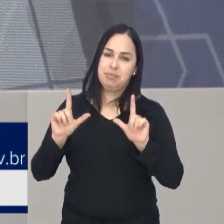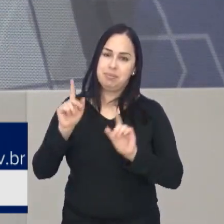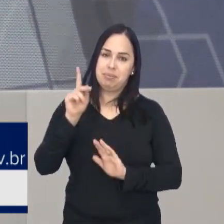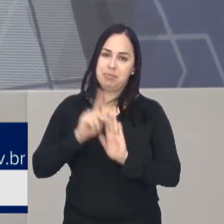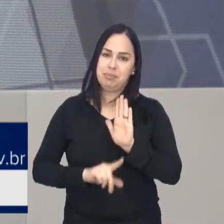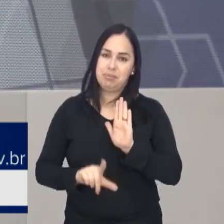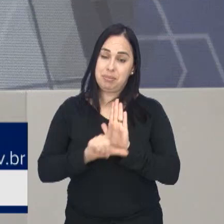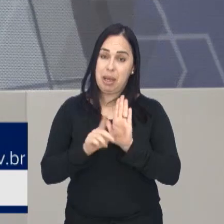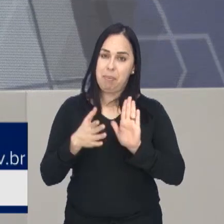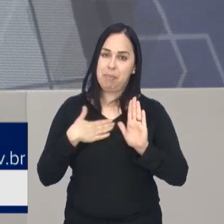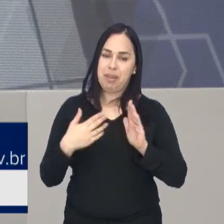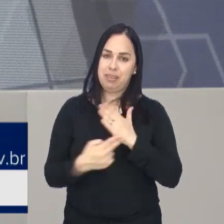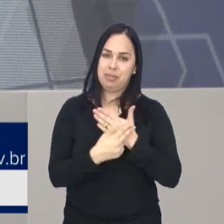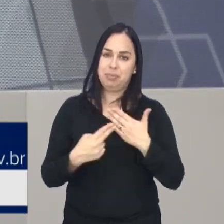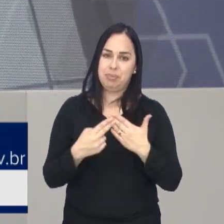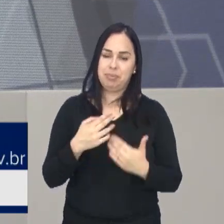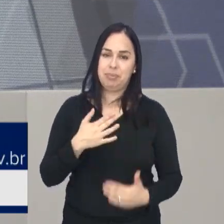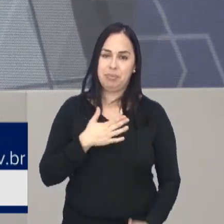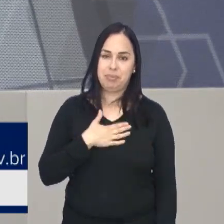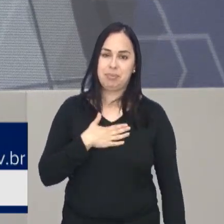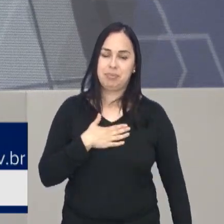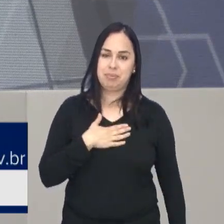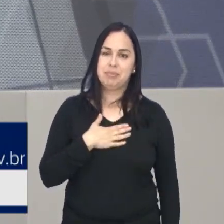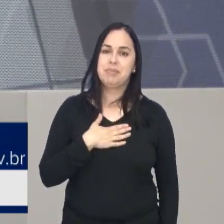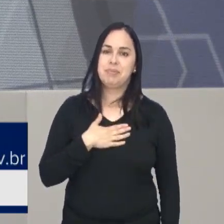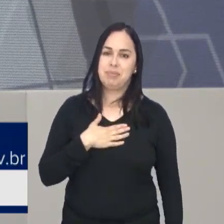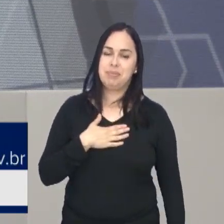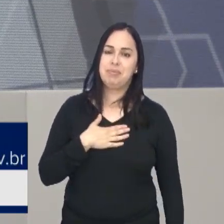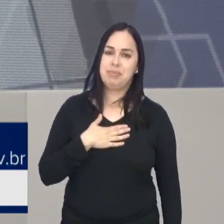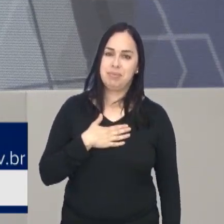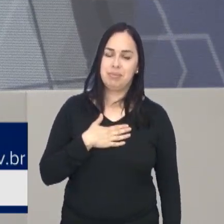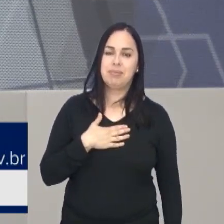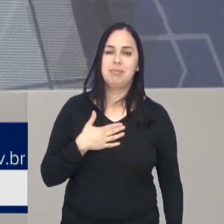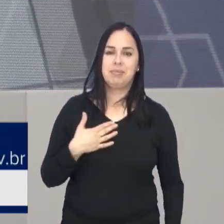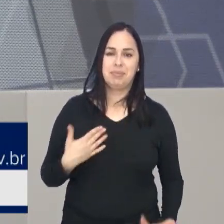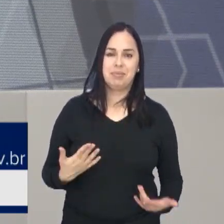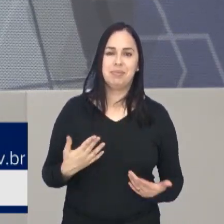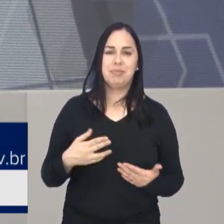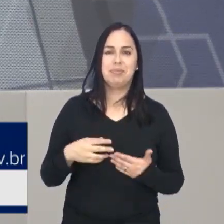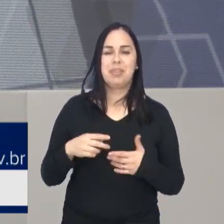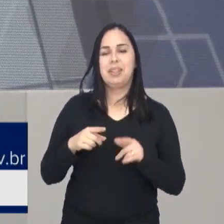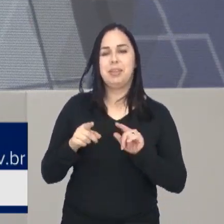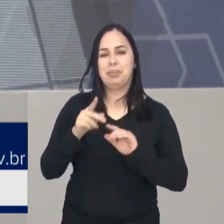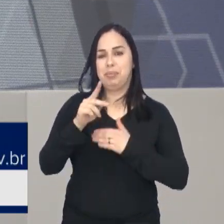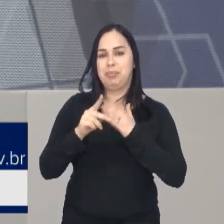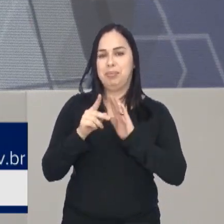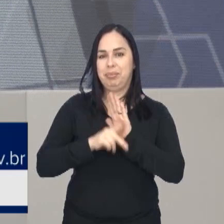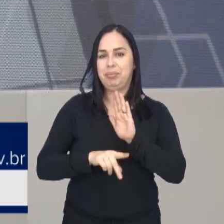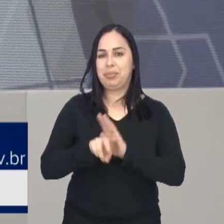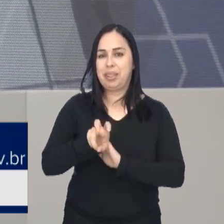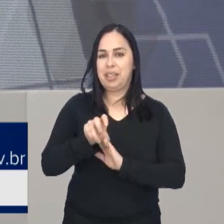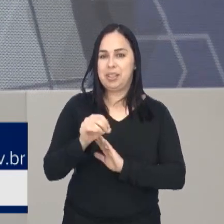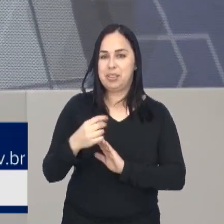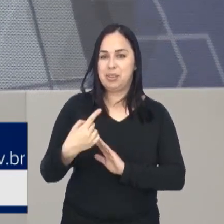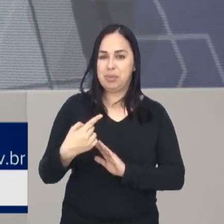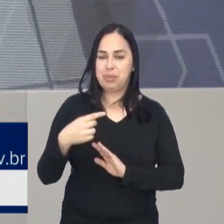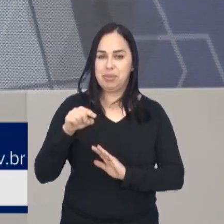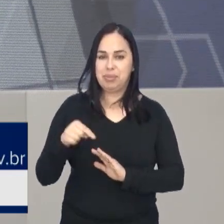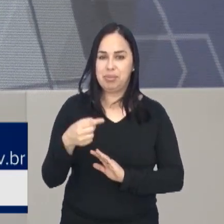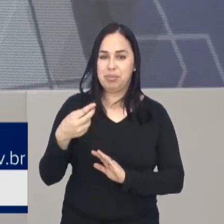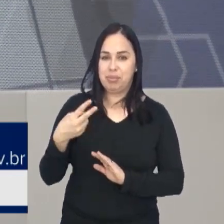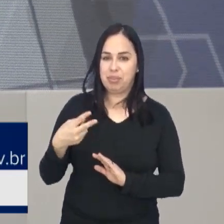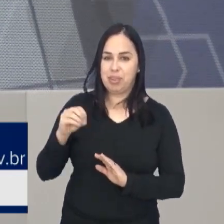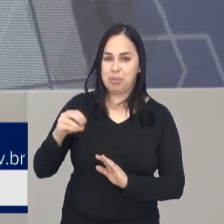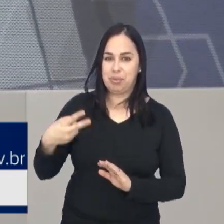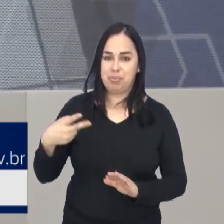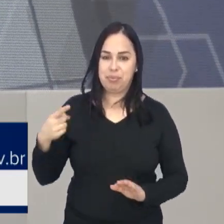meu de 21, PL 541-2021, na verdade, esse projeto